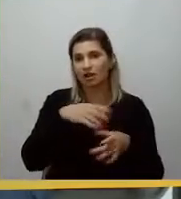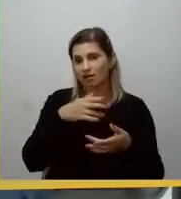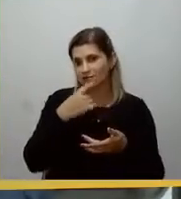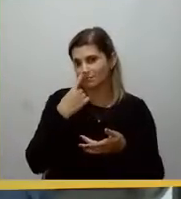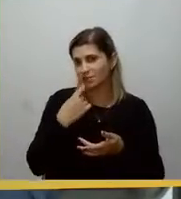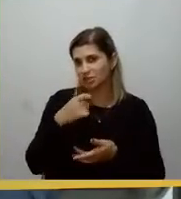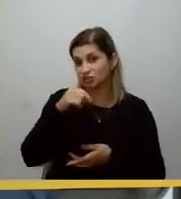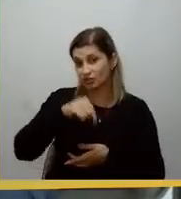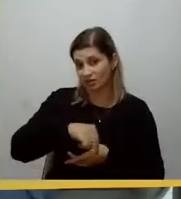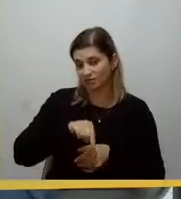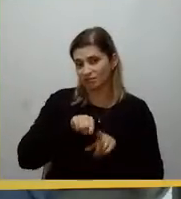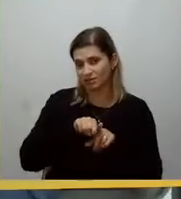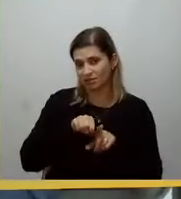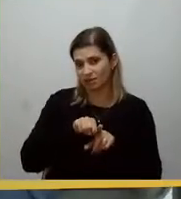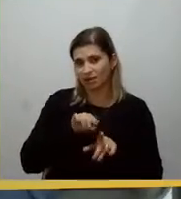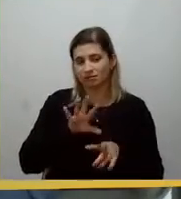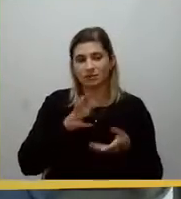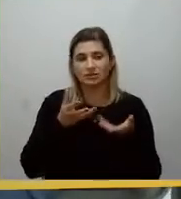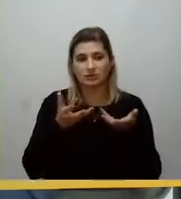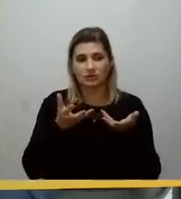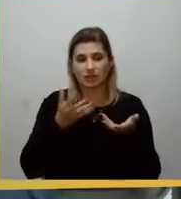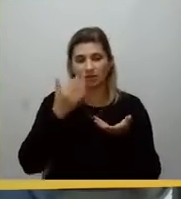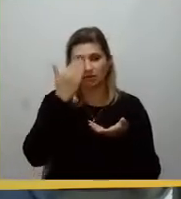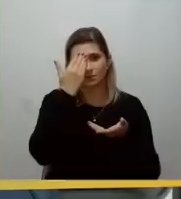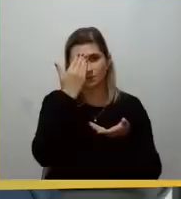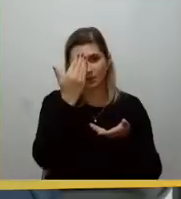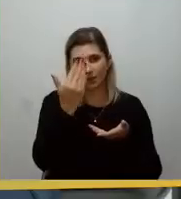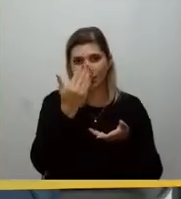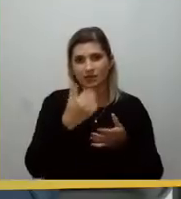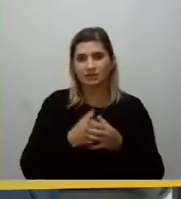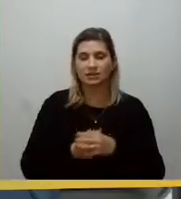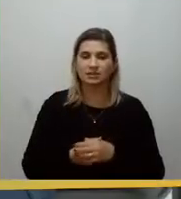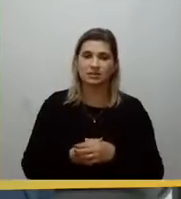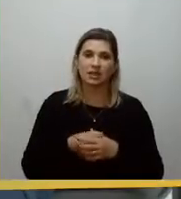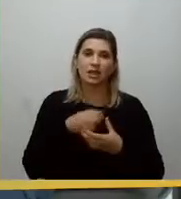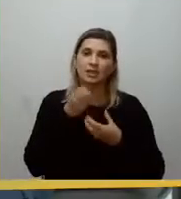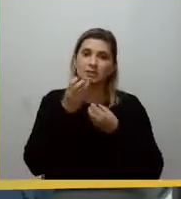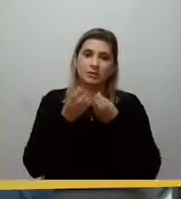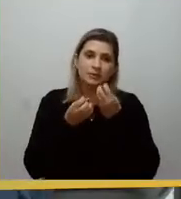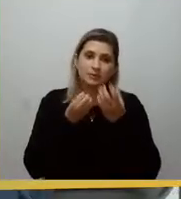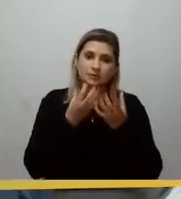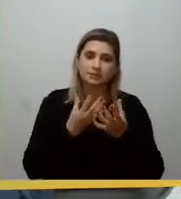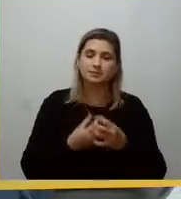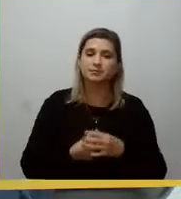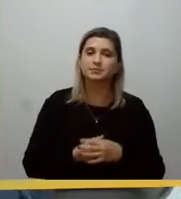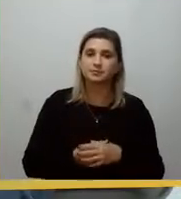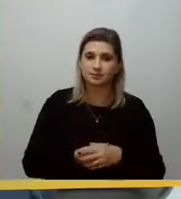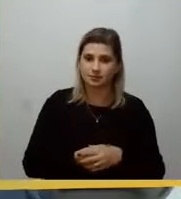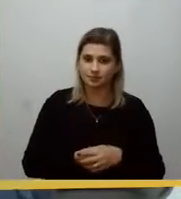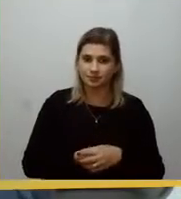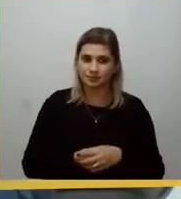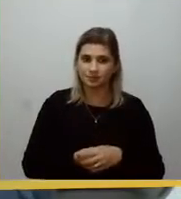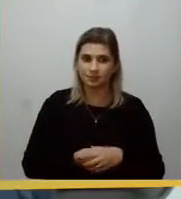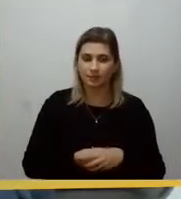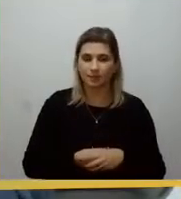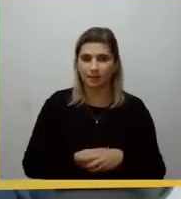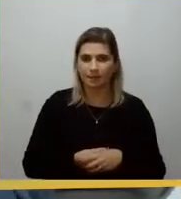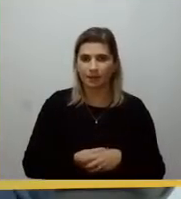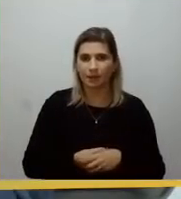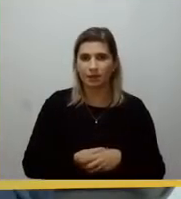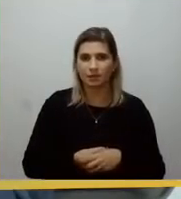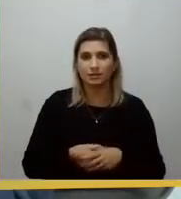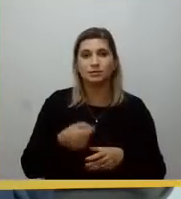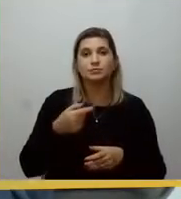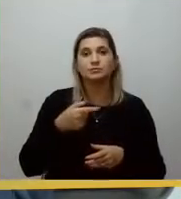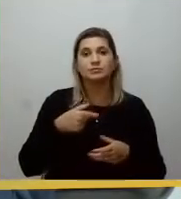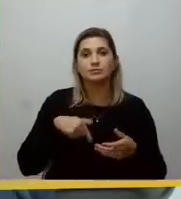eu gostaria de agradecer o seu depoimento e nós, com isso,